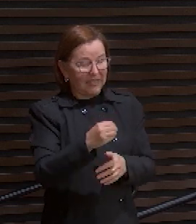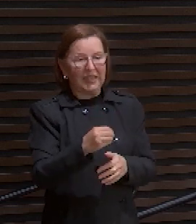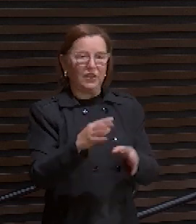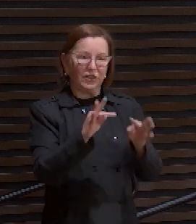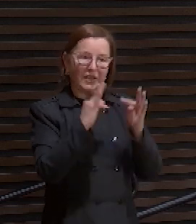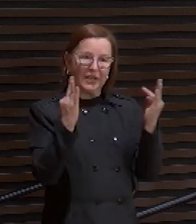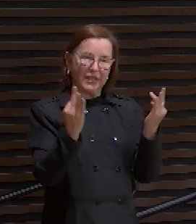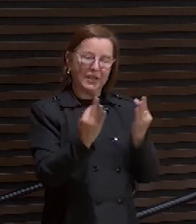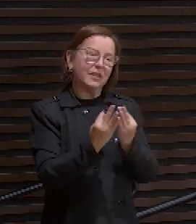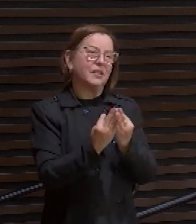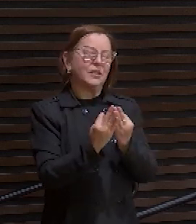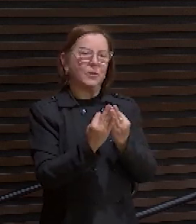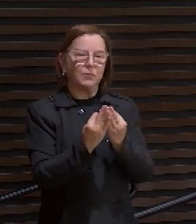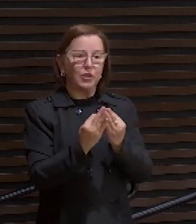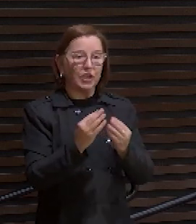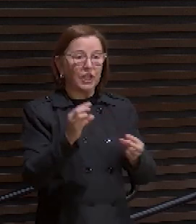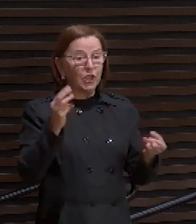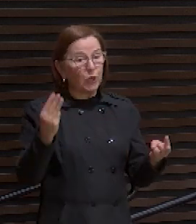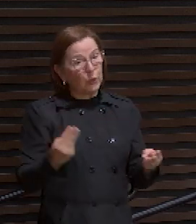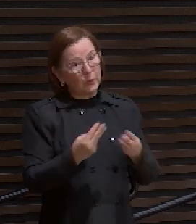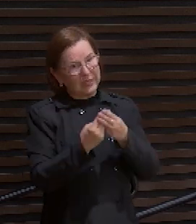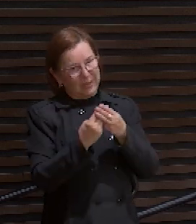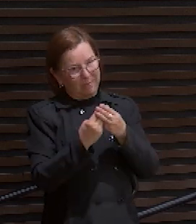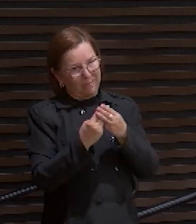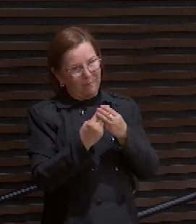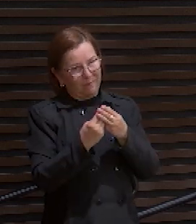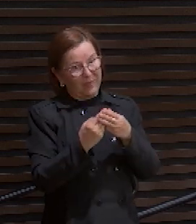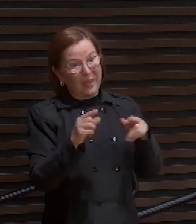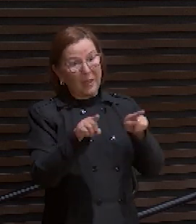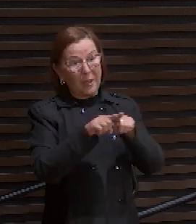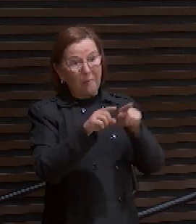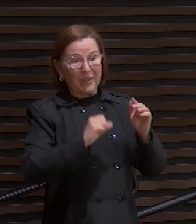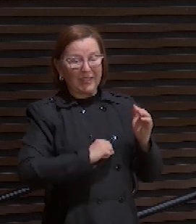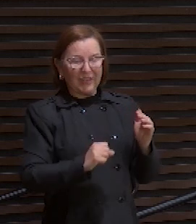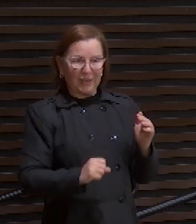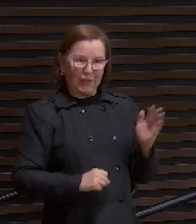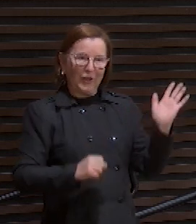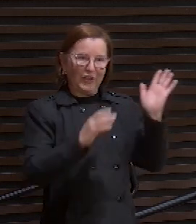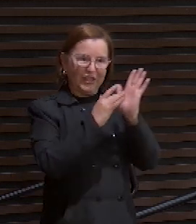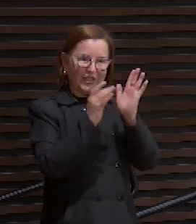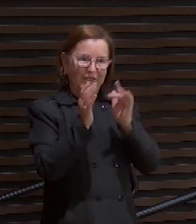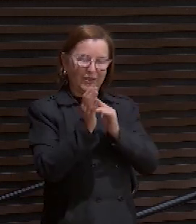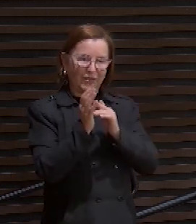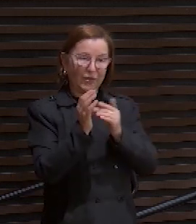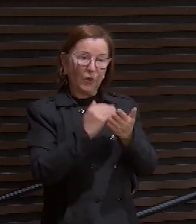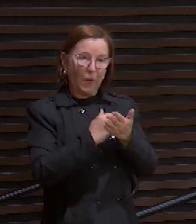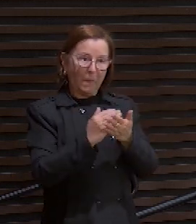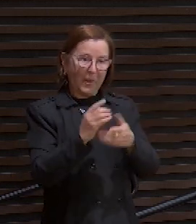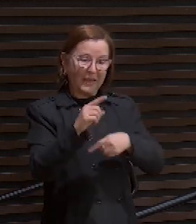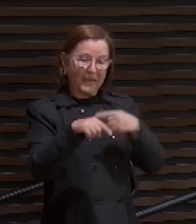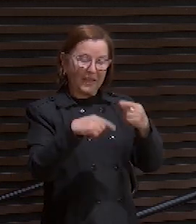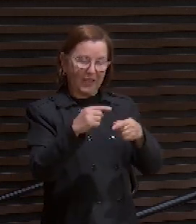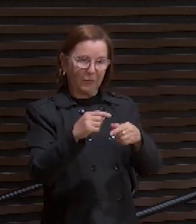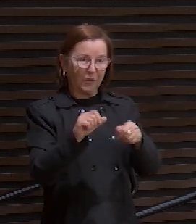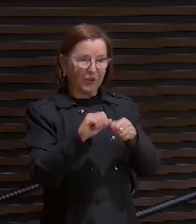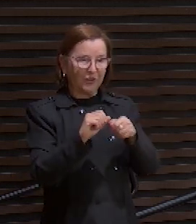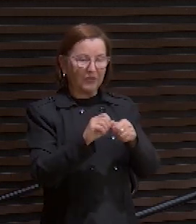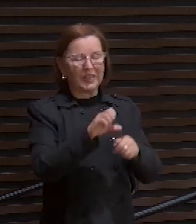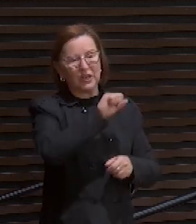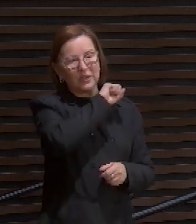sacerdócio começa, de fato, após ele fazer o sacrifício.